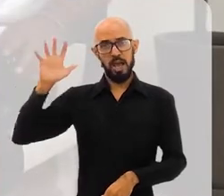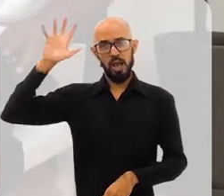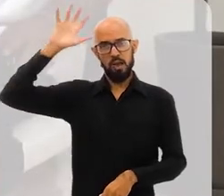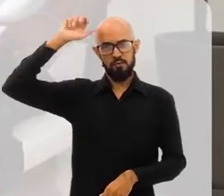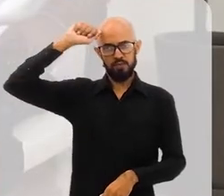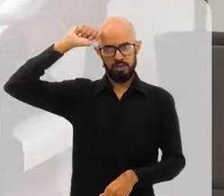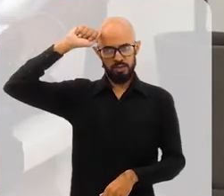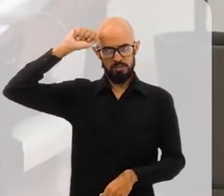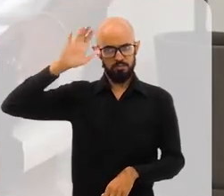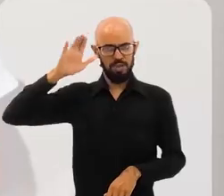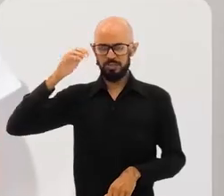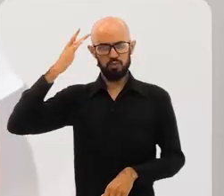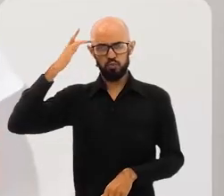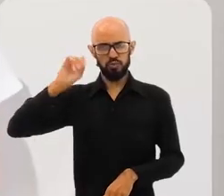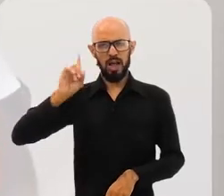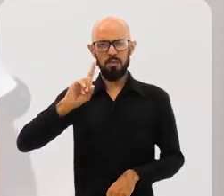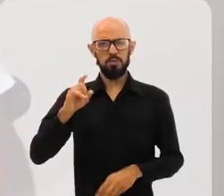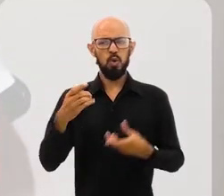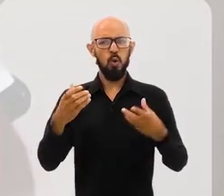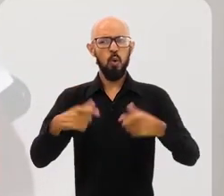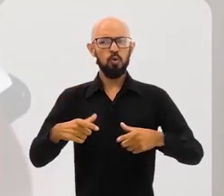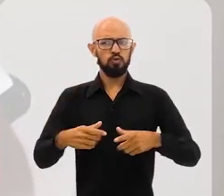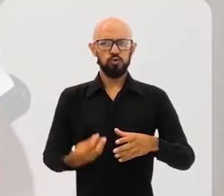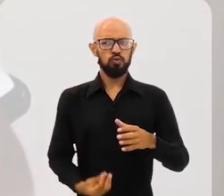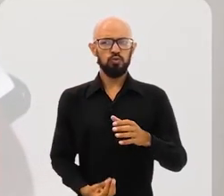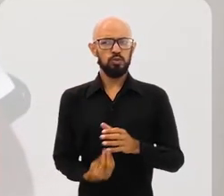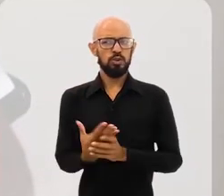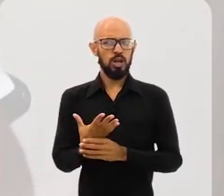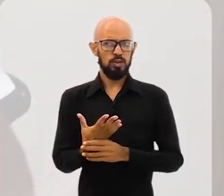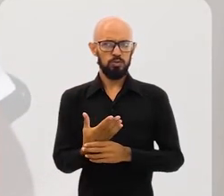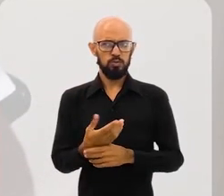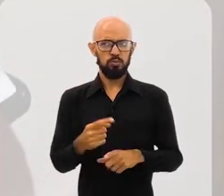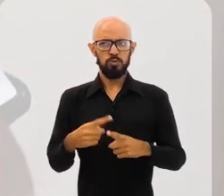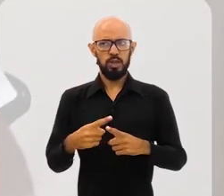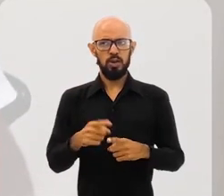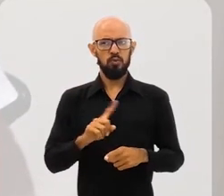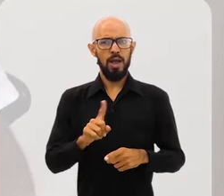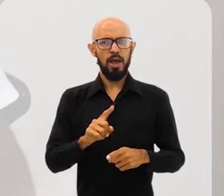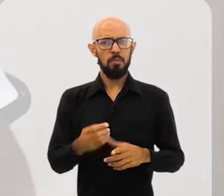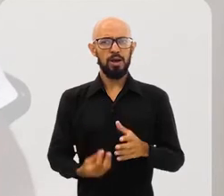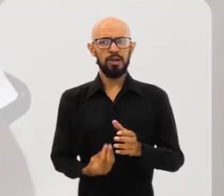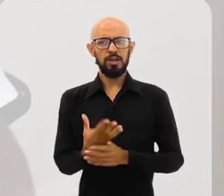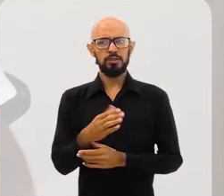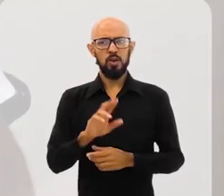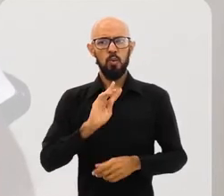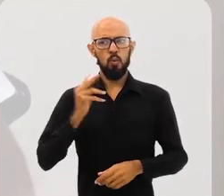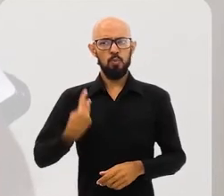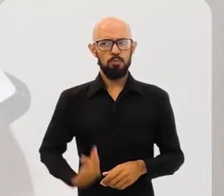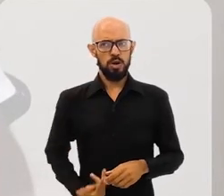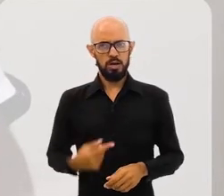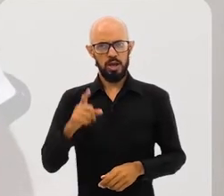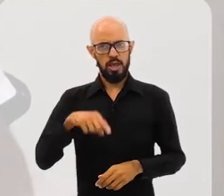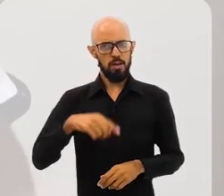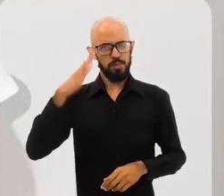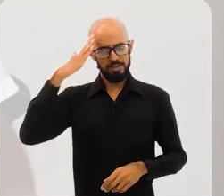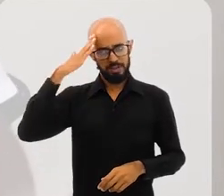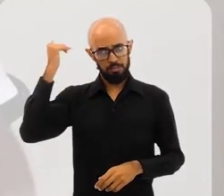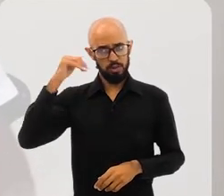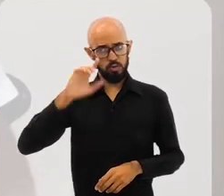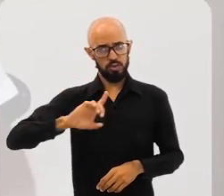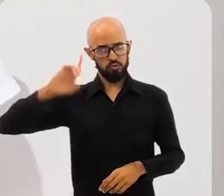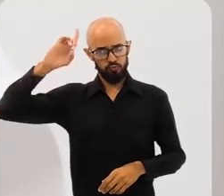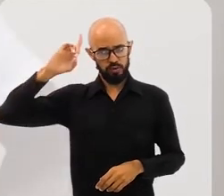africana origem ainda é desconhecida por não ser uma criação humana e sim um a sabedoria divina